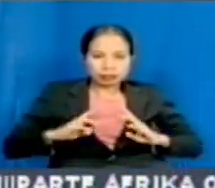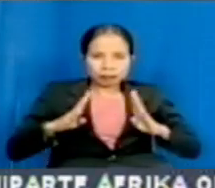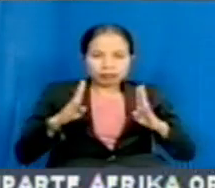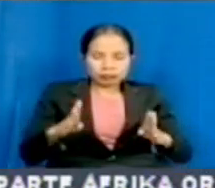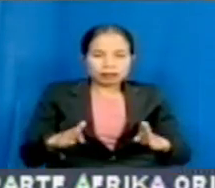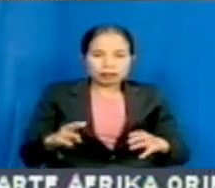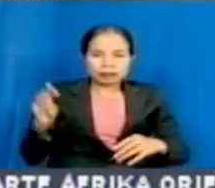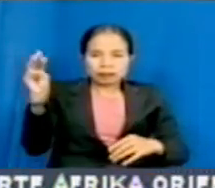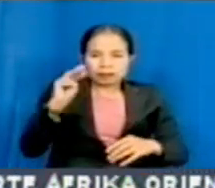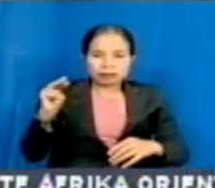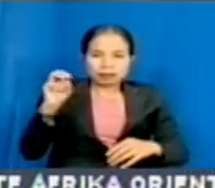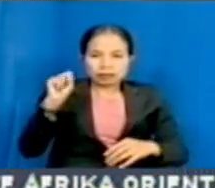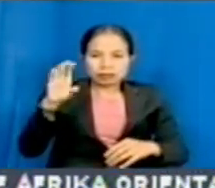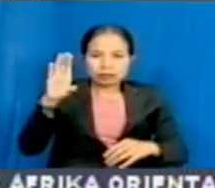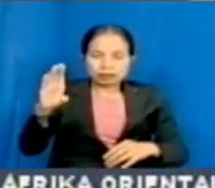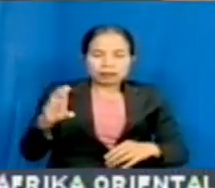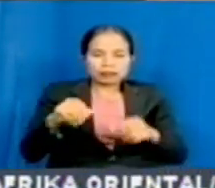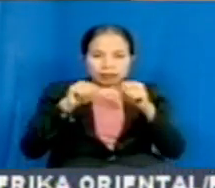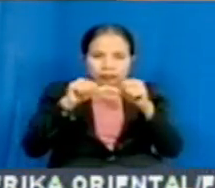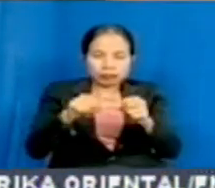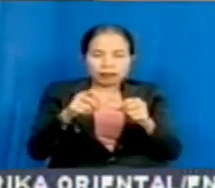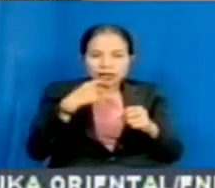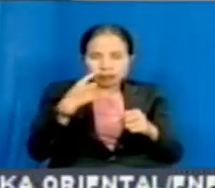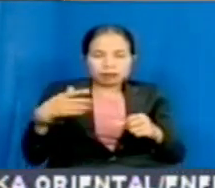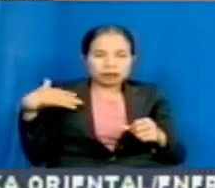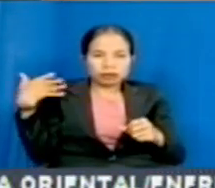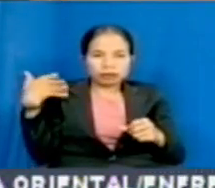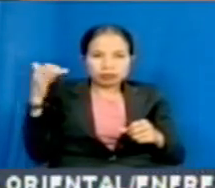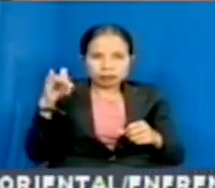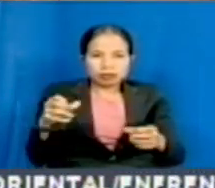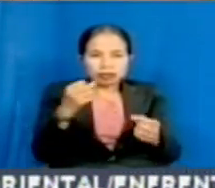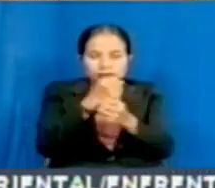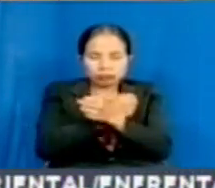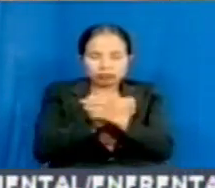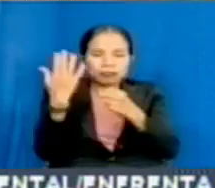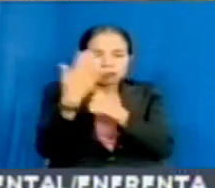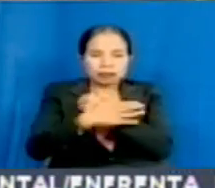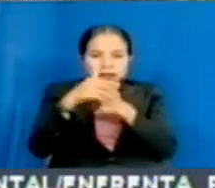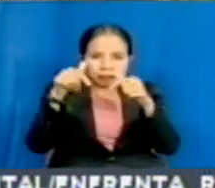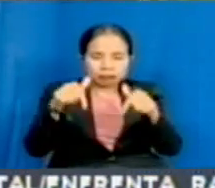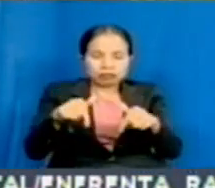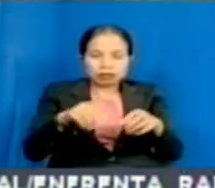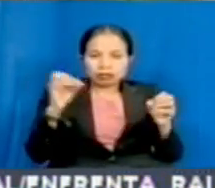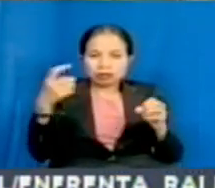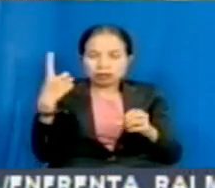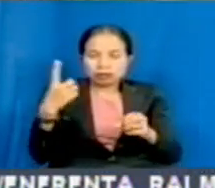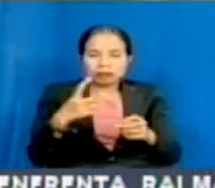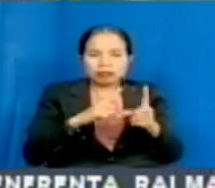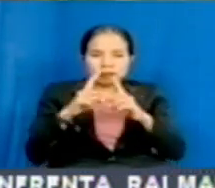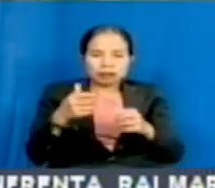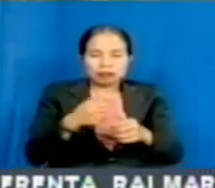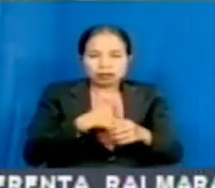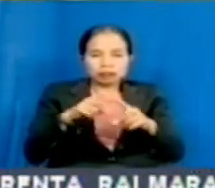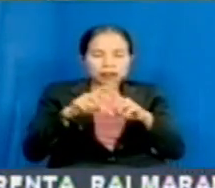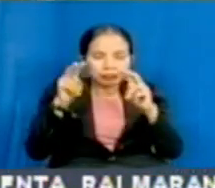Sobrevivência, massacre Santa Cruz, continua pela juventude, a Tuhadomi Rainé. Laos defende de ato, mas